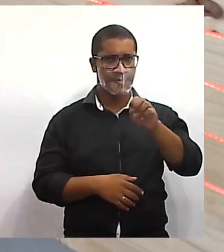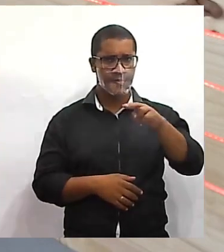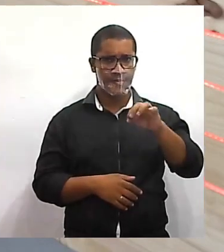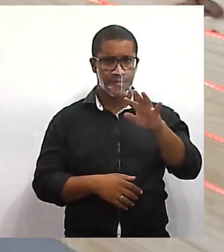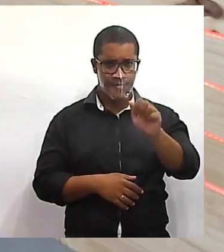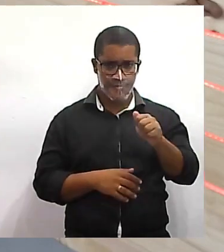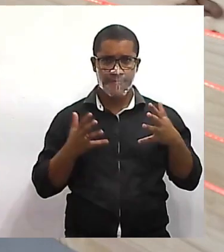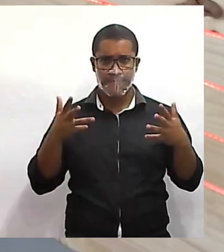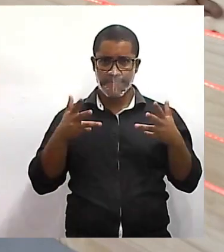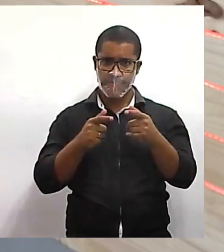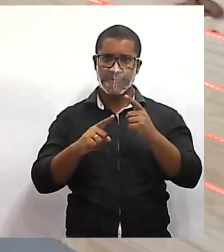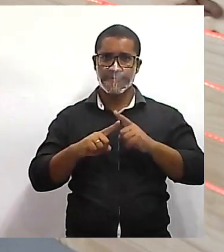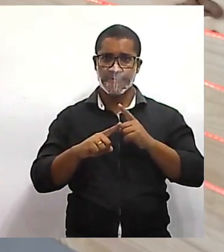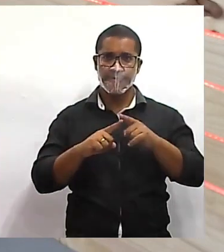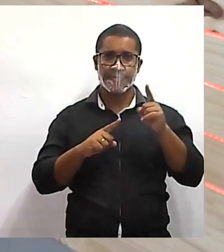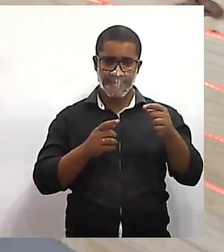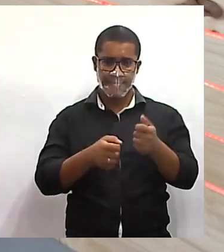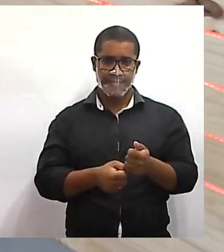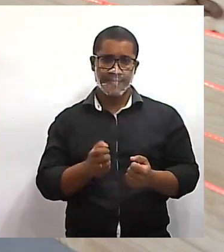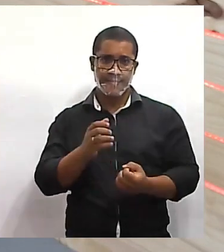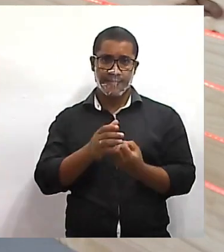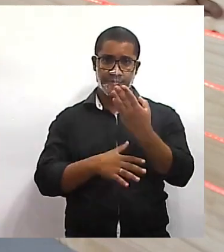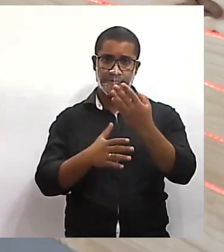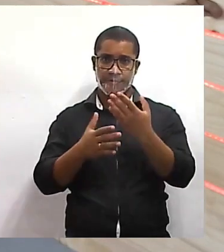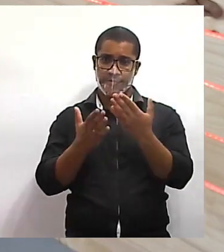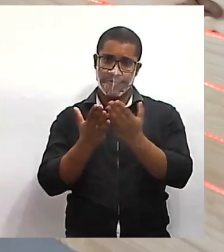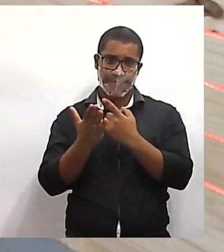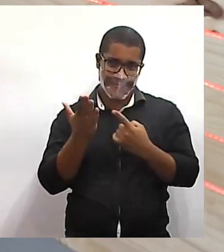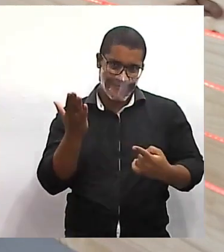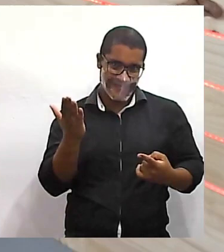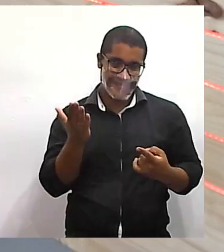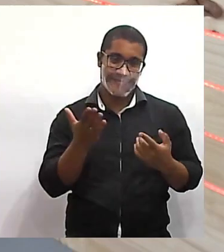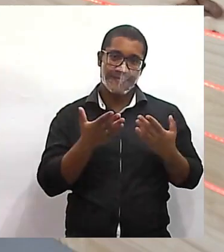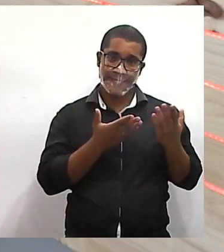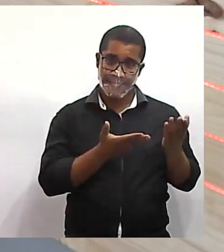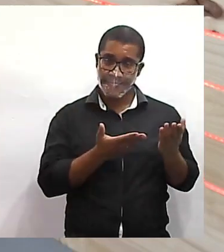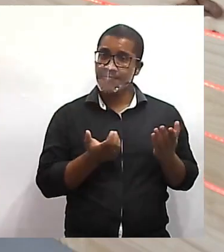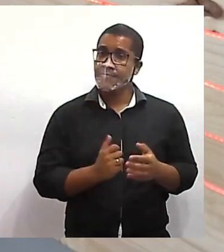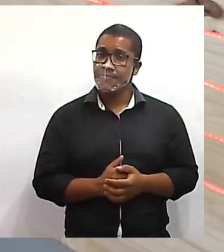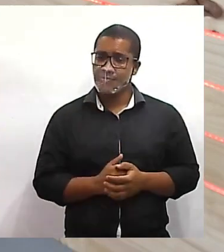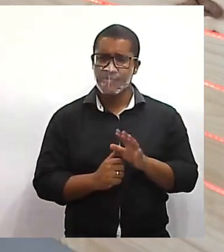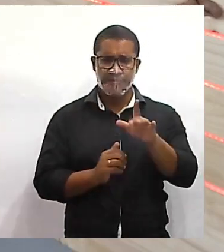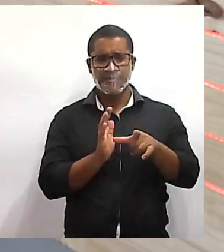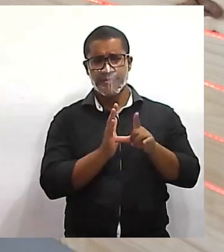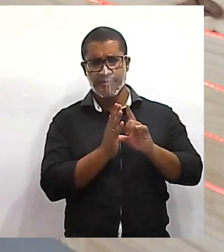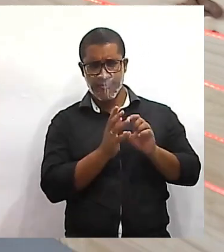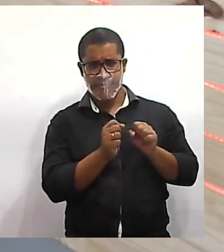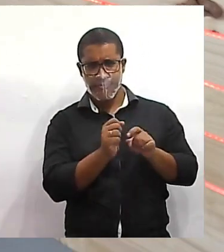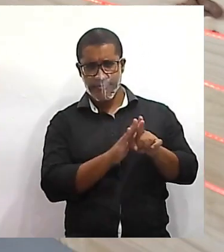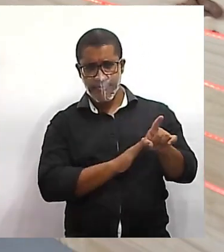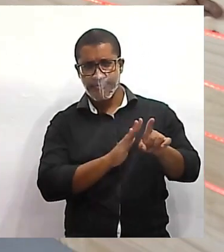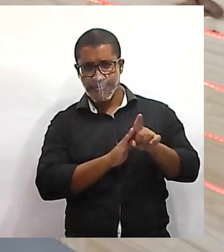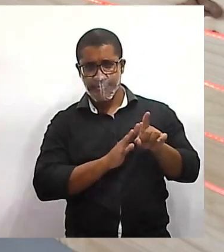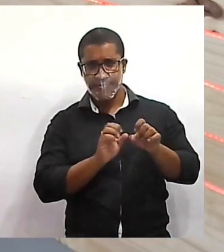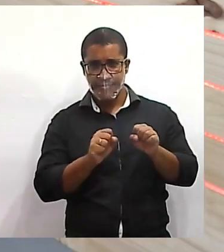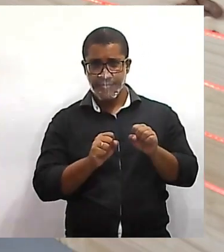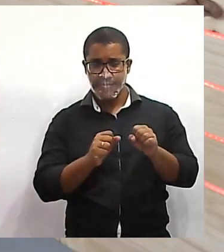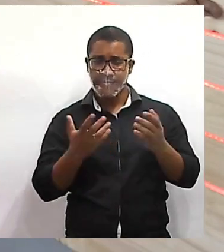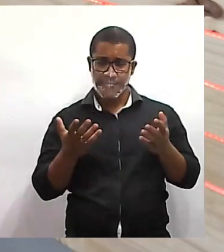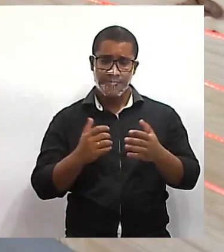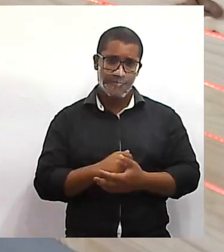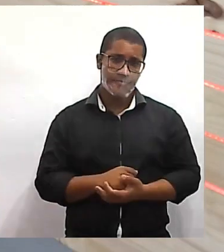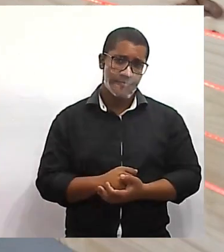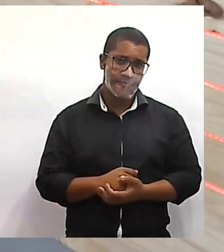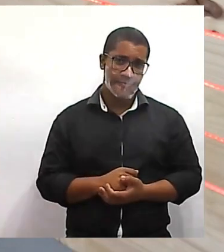a autora do nosso e-book. Antes de mais nada, sabe, Renata, eu queria fazer um quiz. Podemos? Vamos fazer? Vamos.